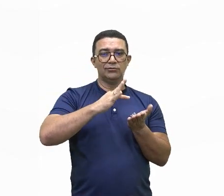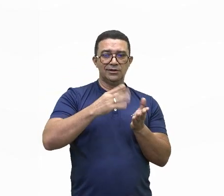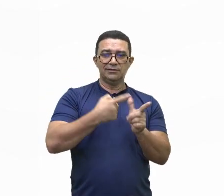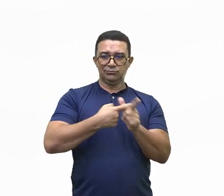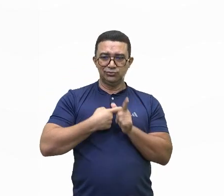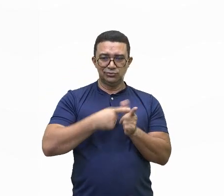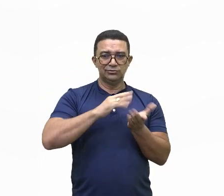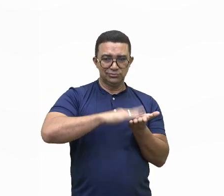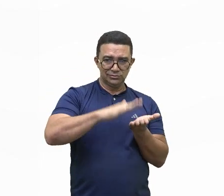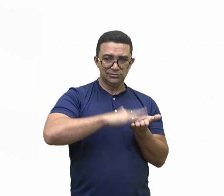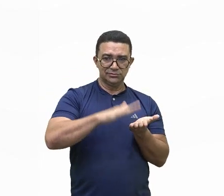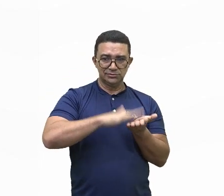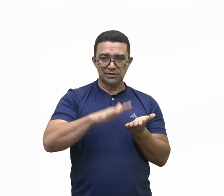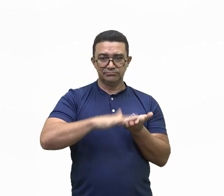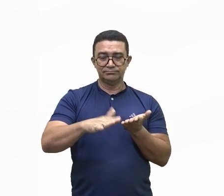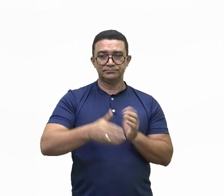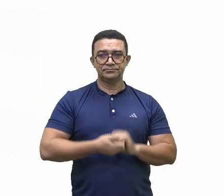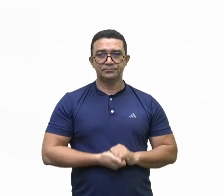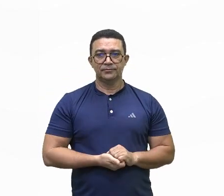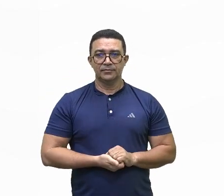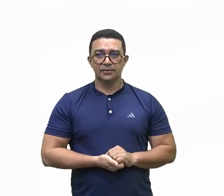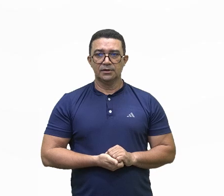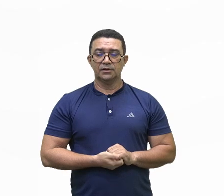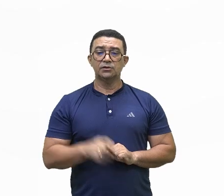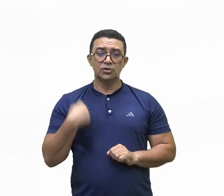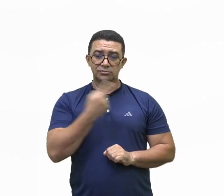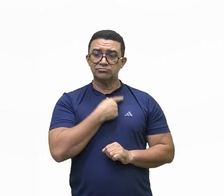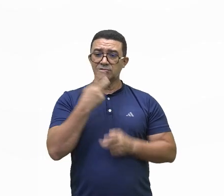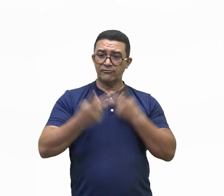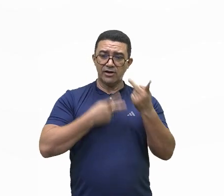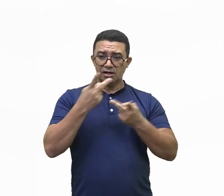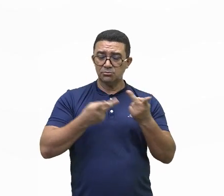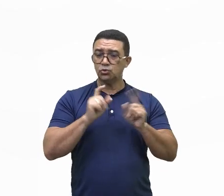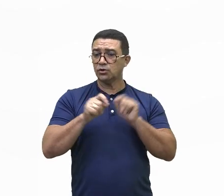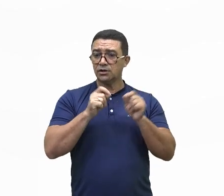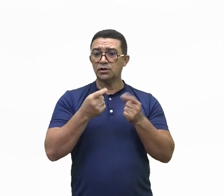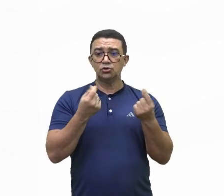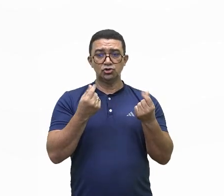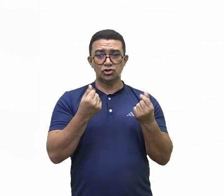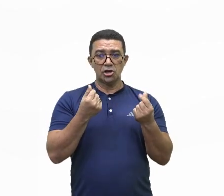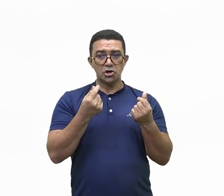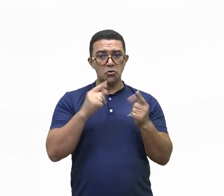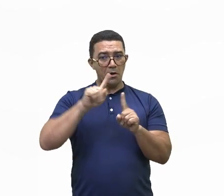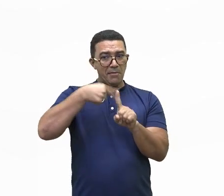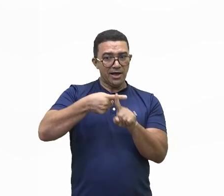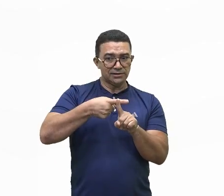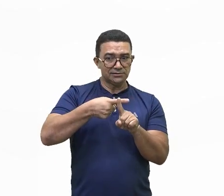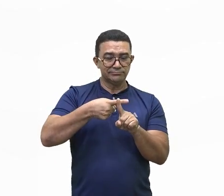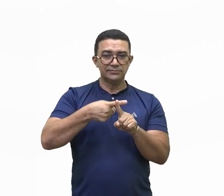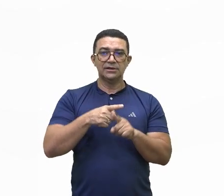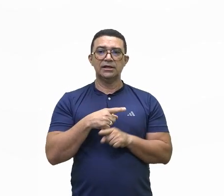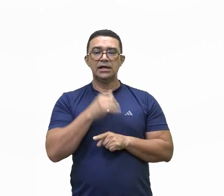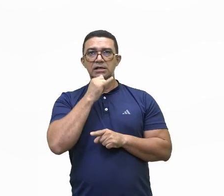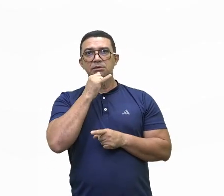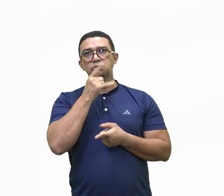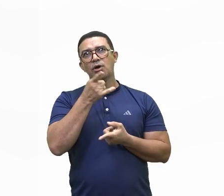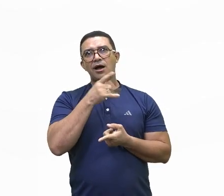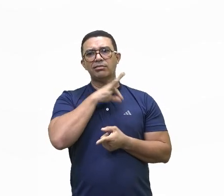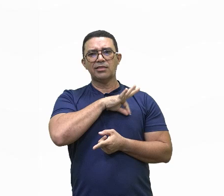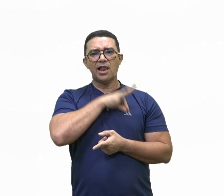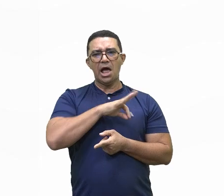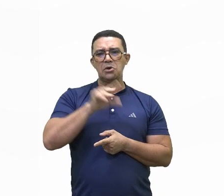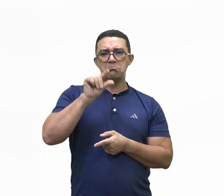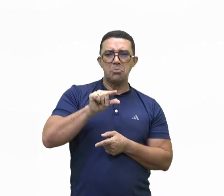identificando os desperdícios. E a gente fala muito aqui também da renda extra. Se você acha que está ganhando